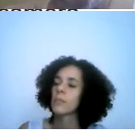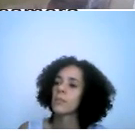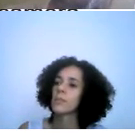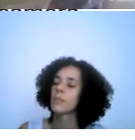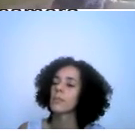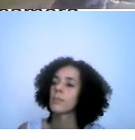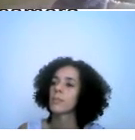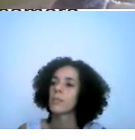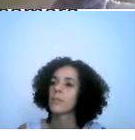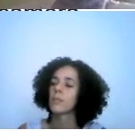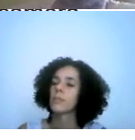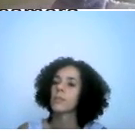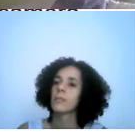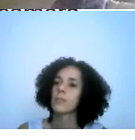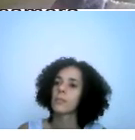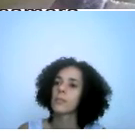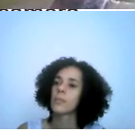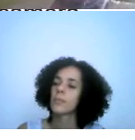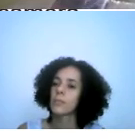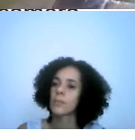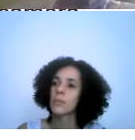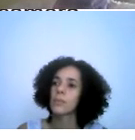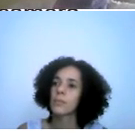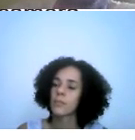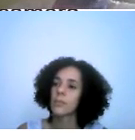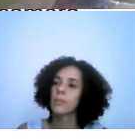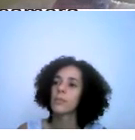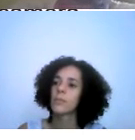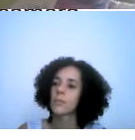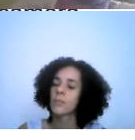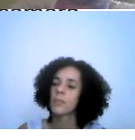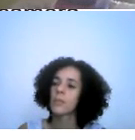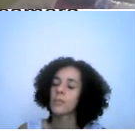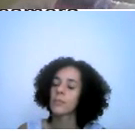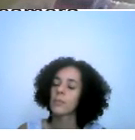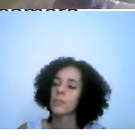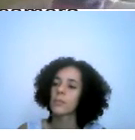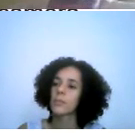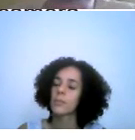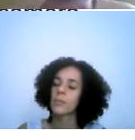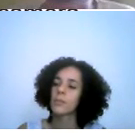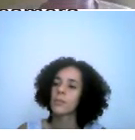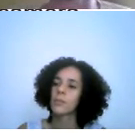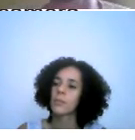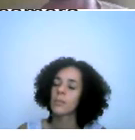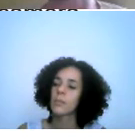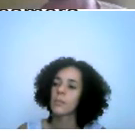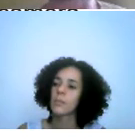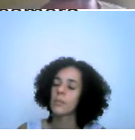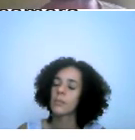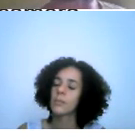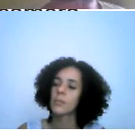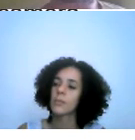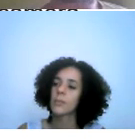vírus e bactérias, que podem vir associados a esses organismos que a gente introduz voluntariamente. Então, um exemplo, você trazer